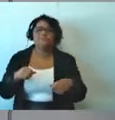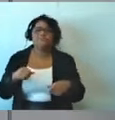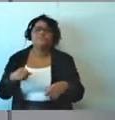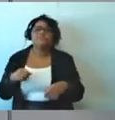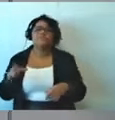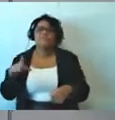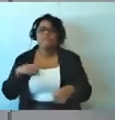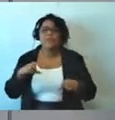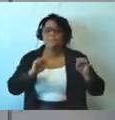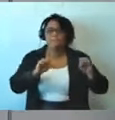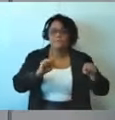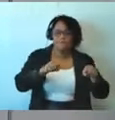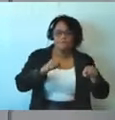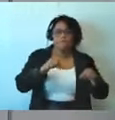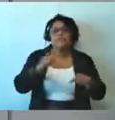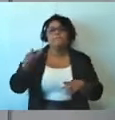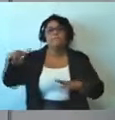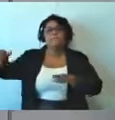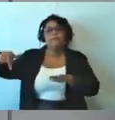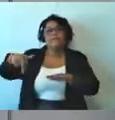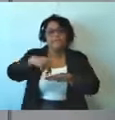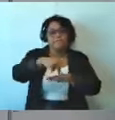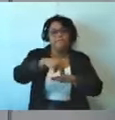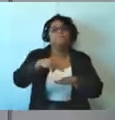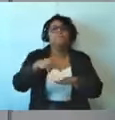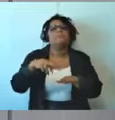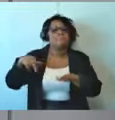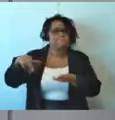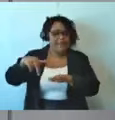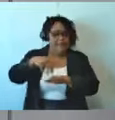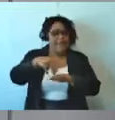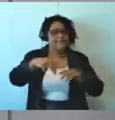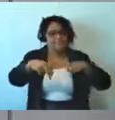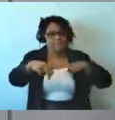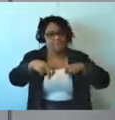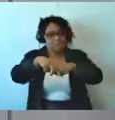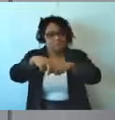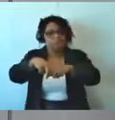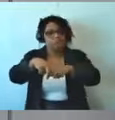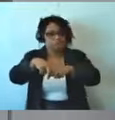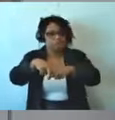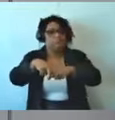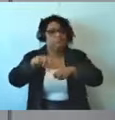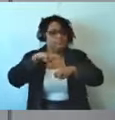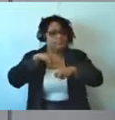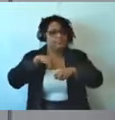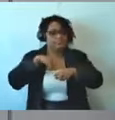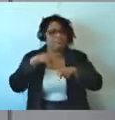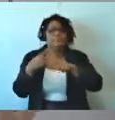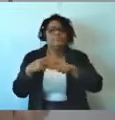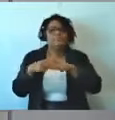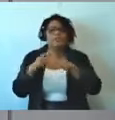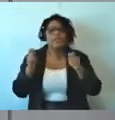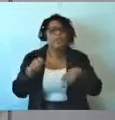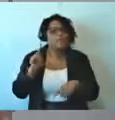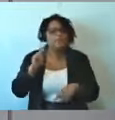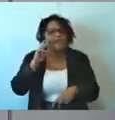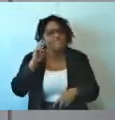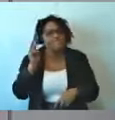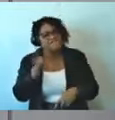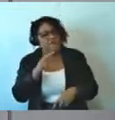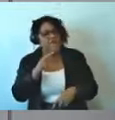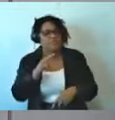ali é minha preocupação de vida. Muitos pedestres estão sendo atropelados ali, porque não tem como visualizar o motoqueiro, visualizar ele no meio do carro, e